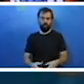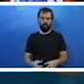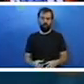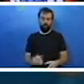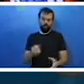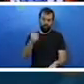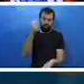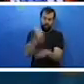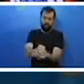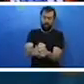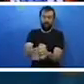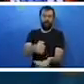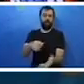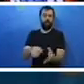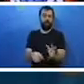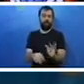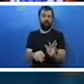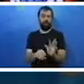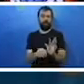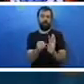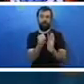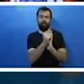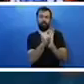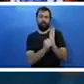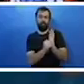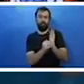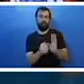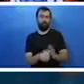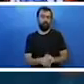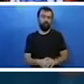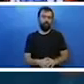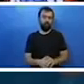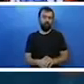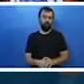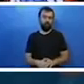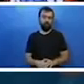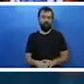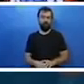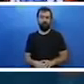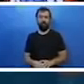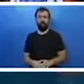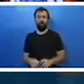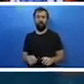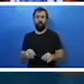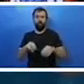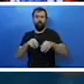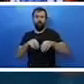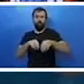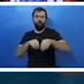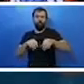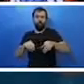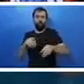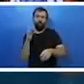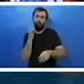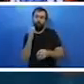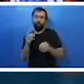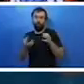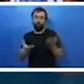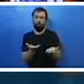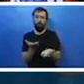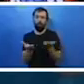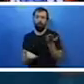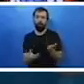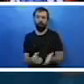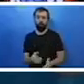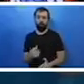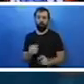mim, ninguém passa a perna. Então, fica proibida a circulação de ouro em pó. E aí, quem me